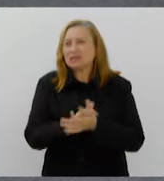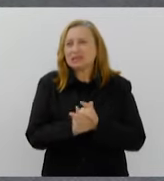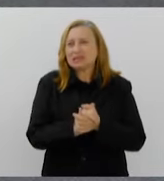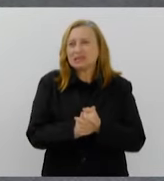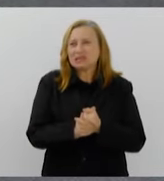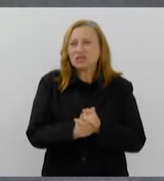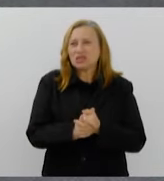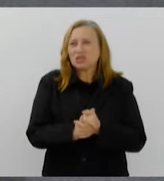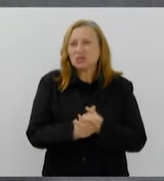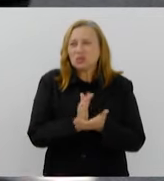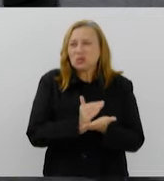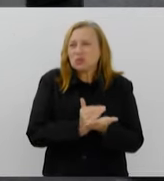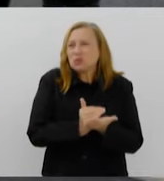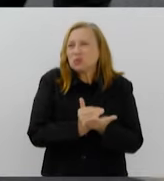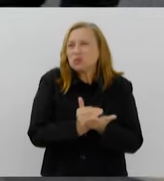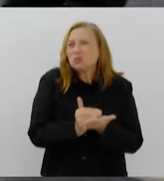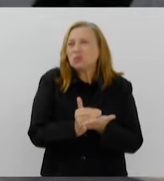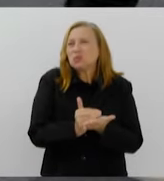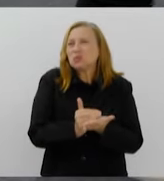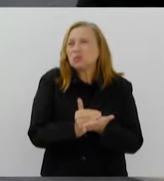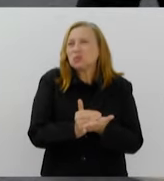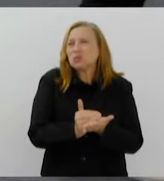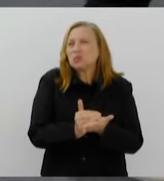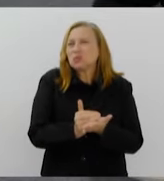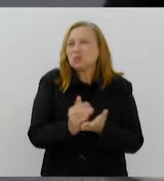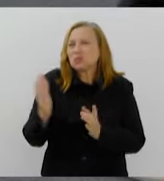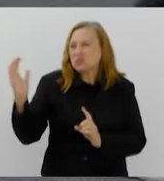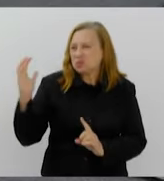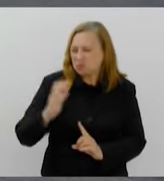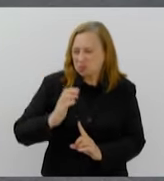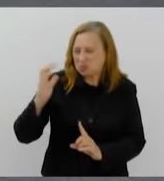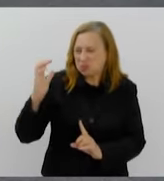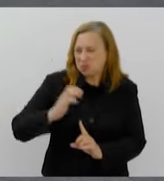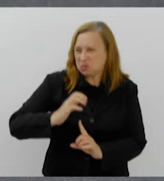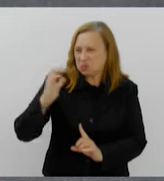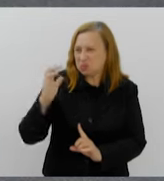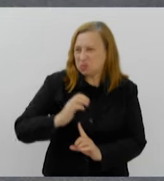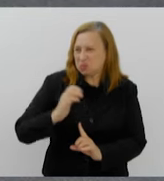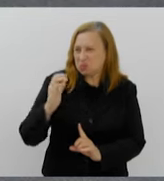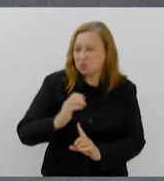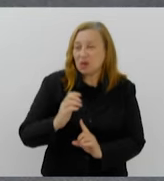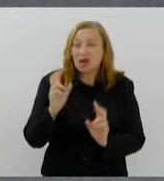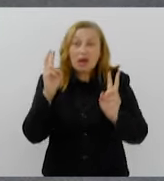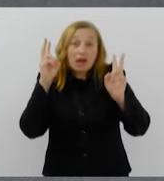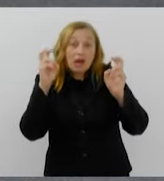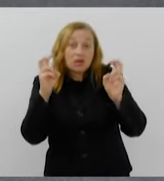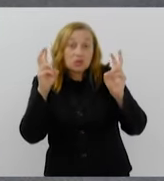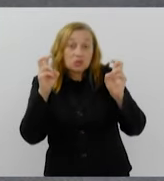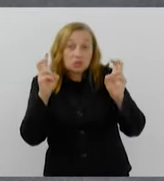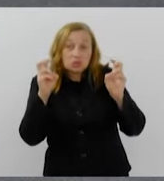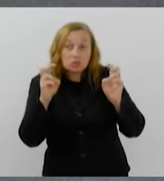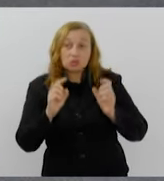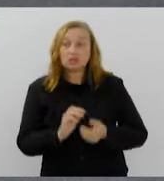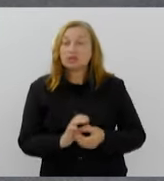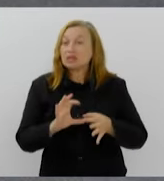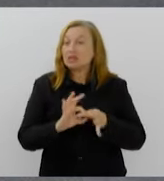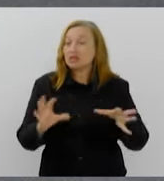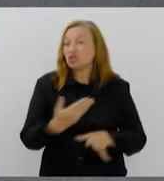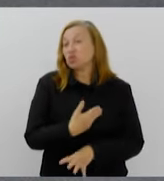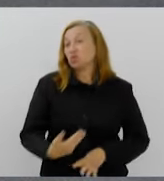a disseminar na cabeça do governador situações que deixa o